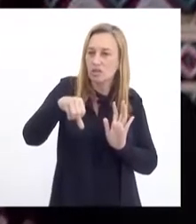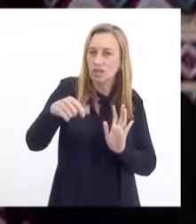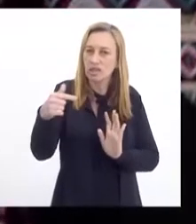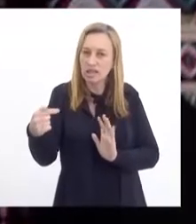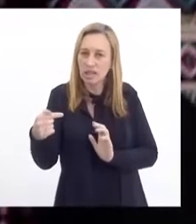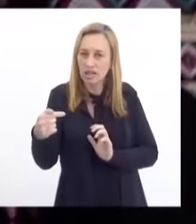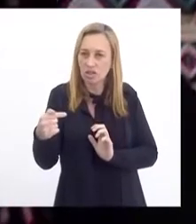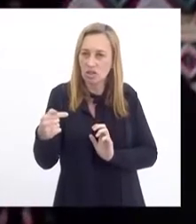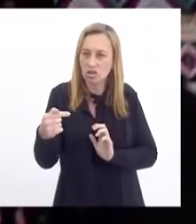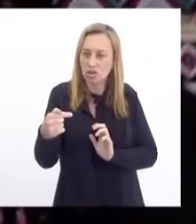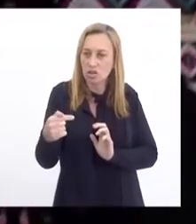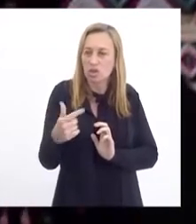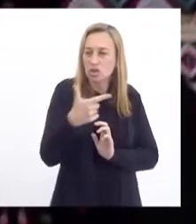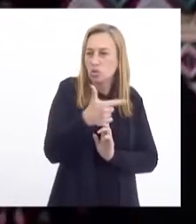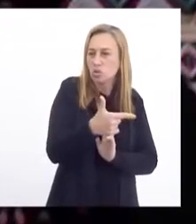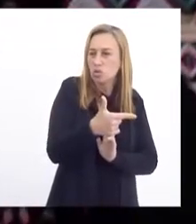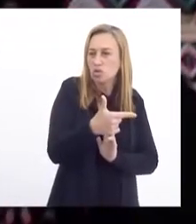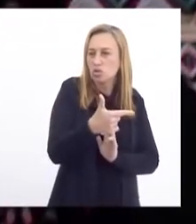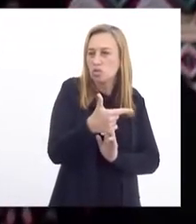8.597 de